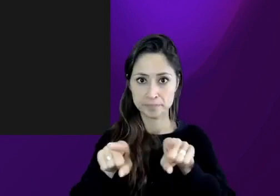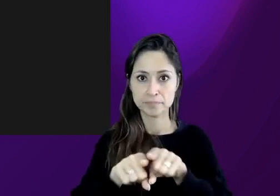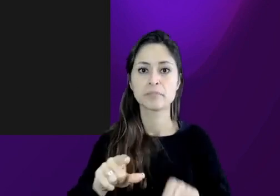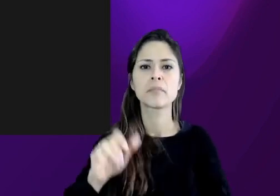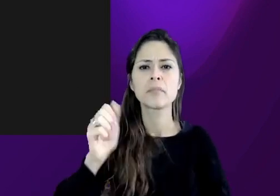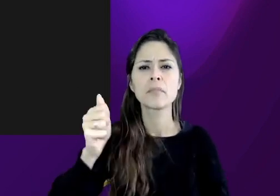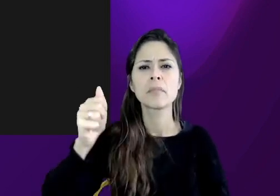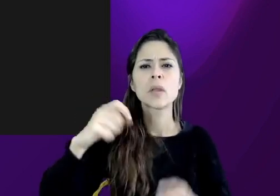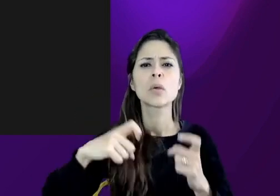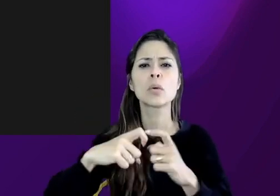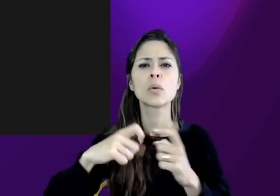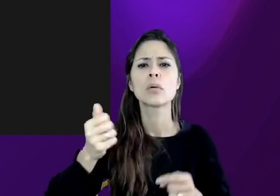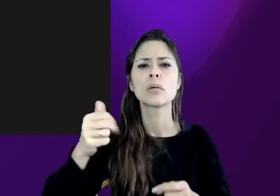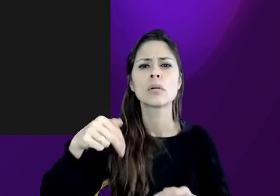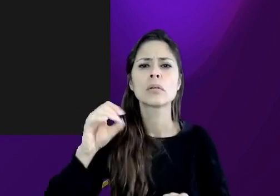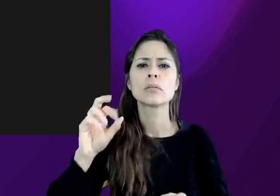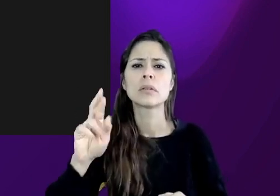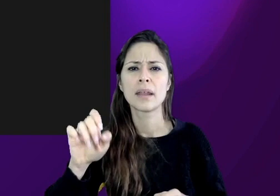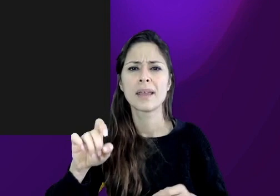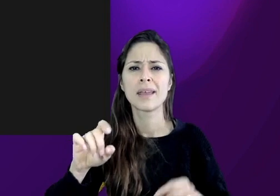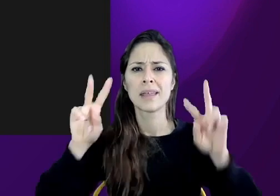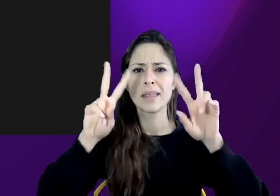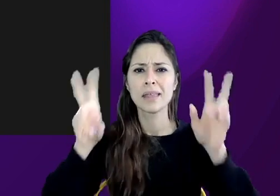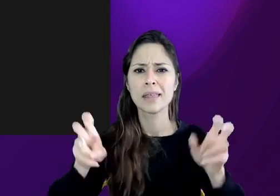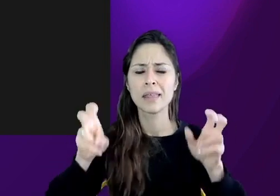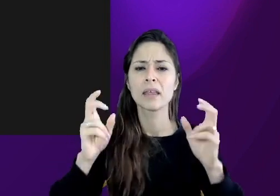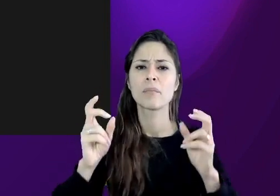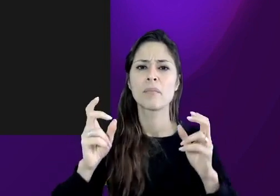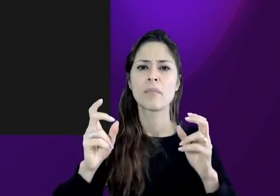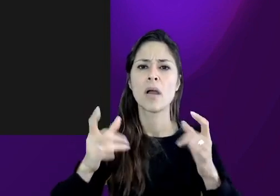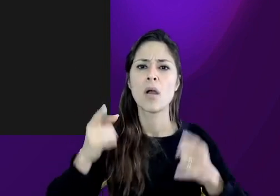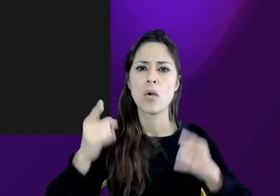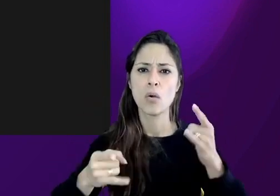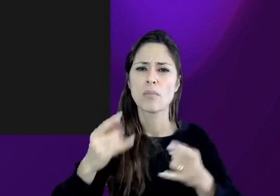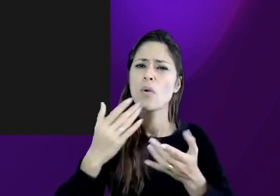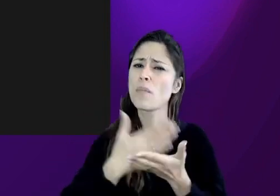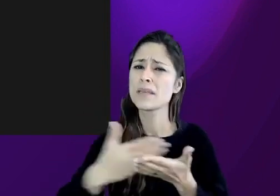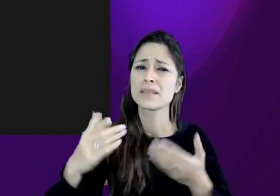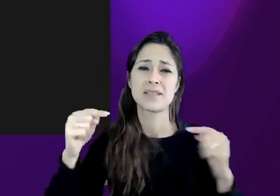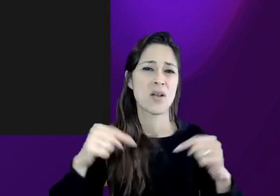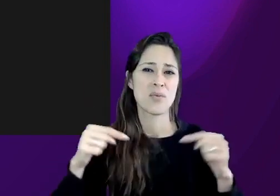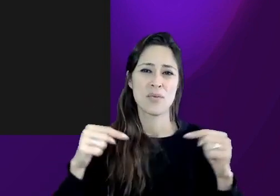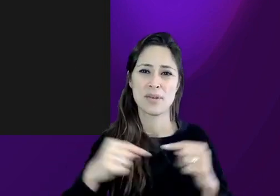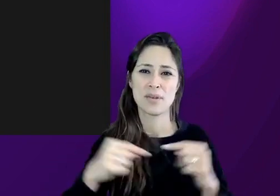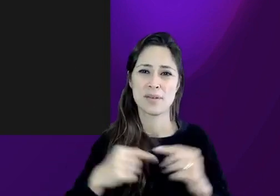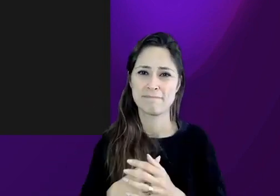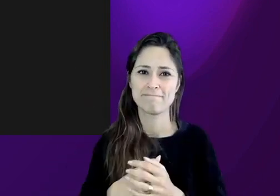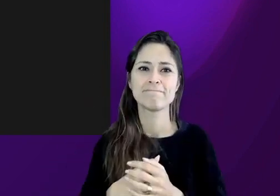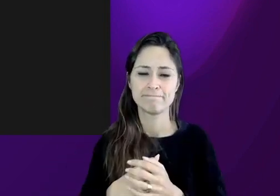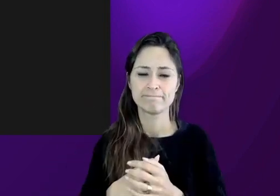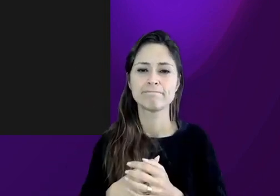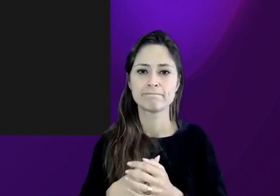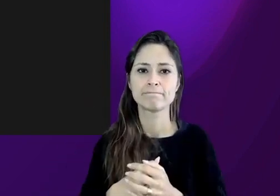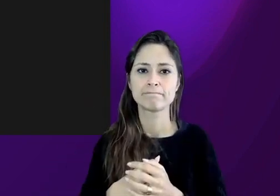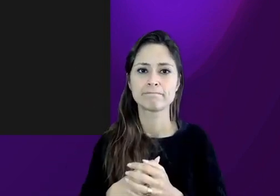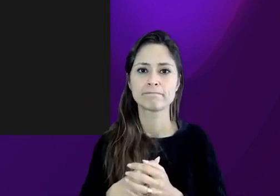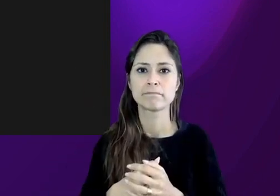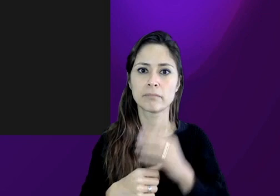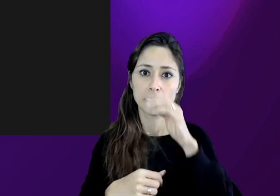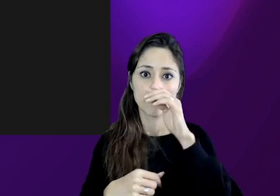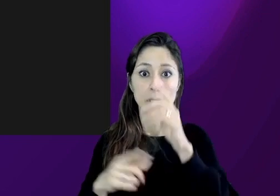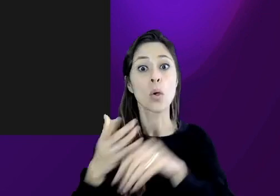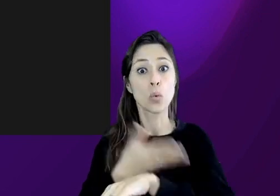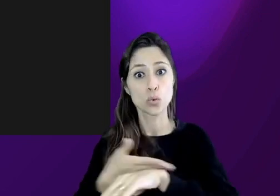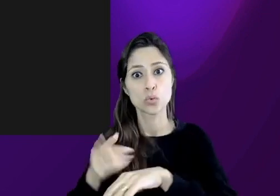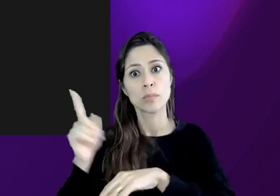a gastrectomia robótica é uma coisa que está começando agora, especialmente no nosso meio, mais comum no Japão, nos outros